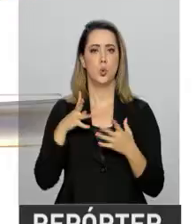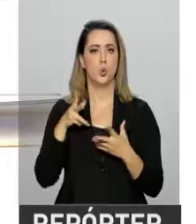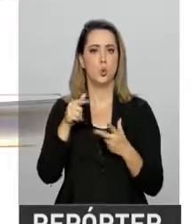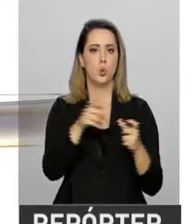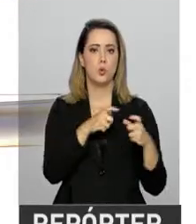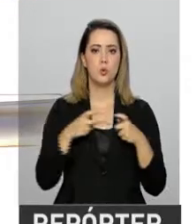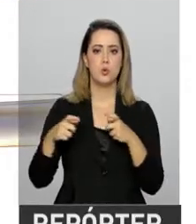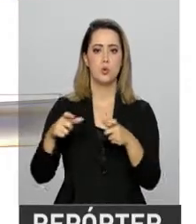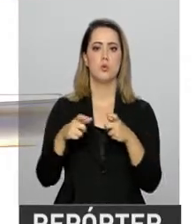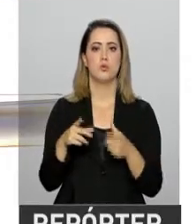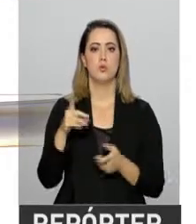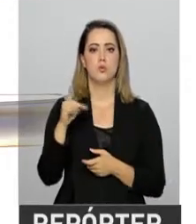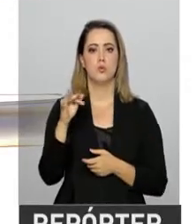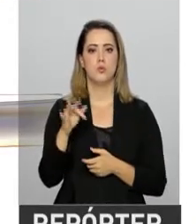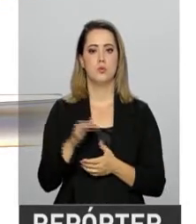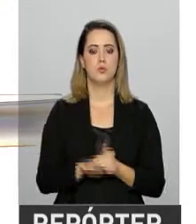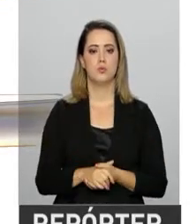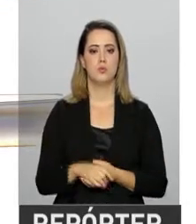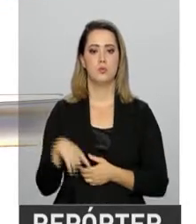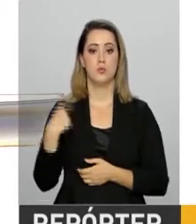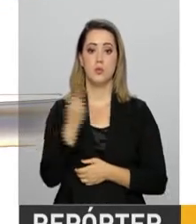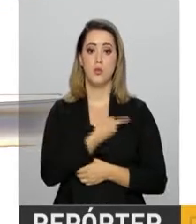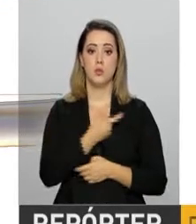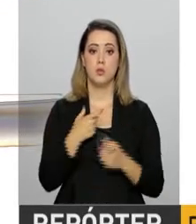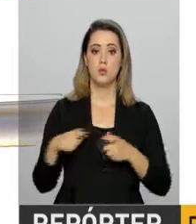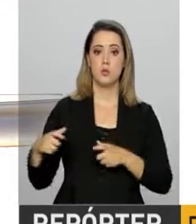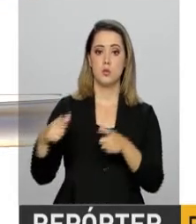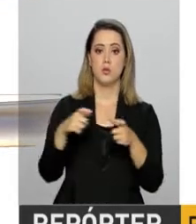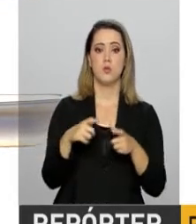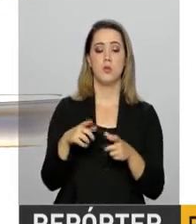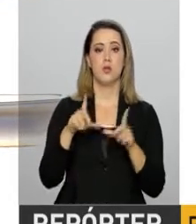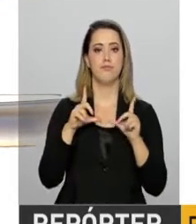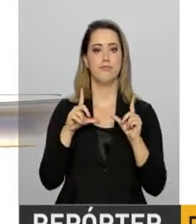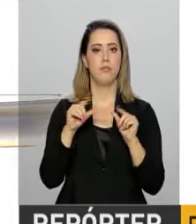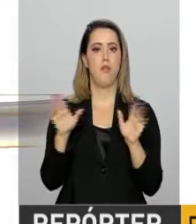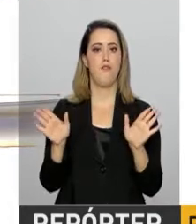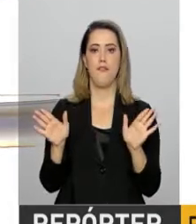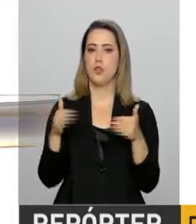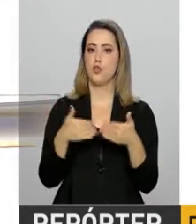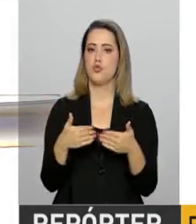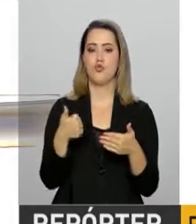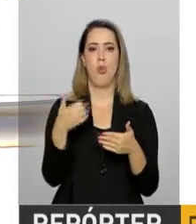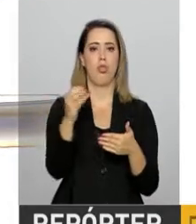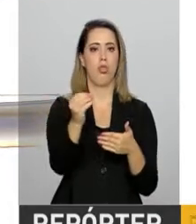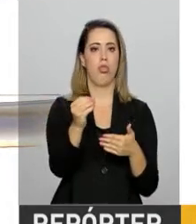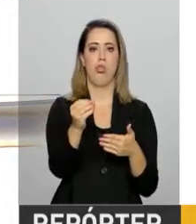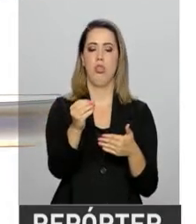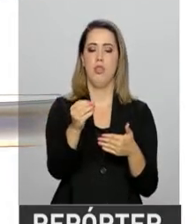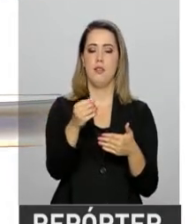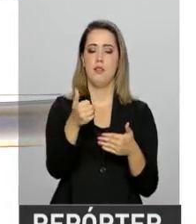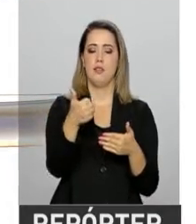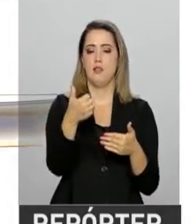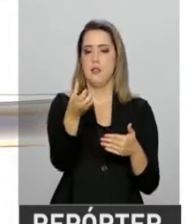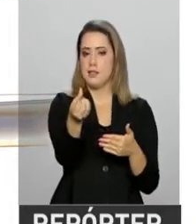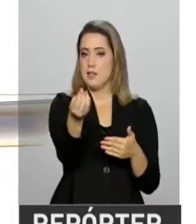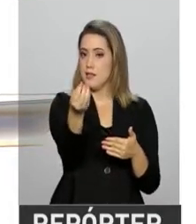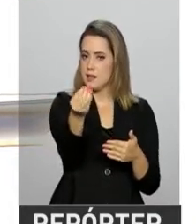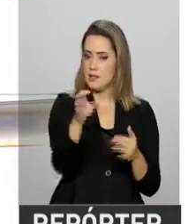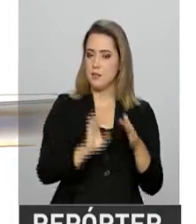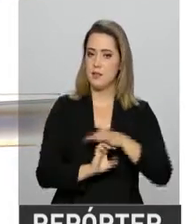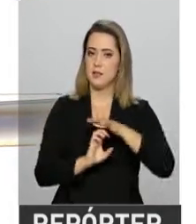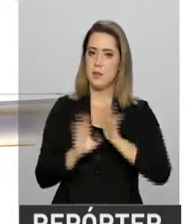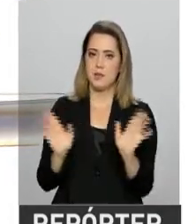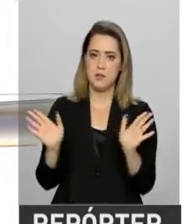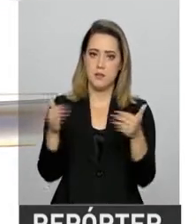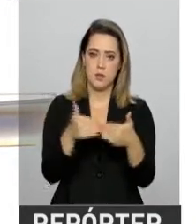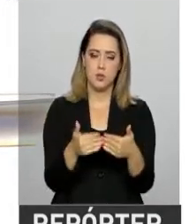a nossa base foram diminuídas 600 empresas 10 mil empregos diretos e uma arrecadação em torno de um